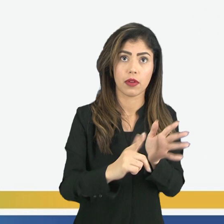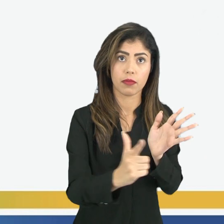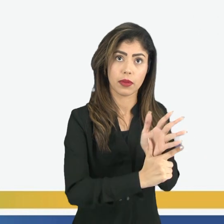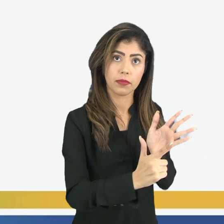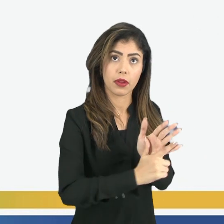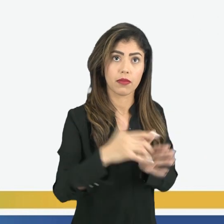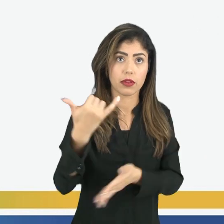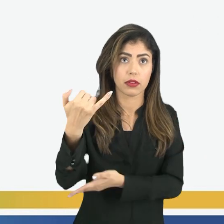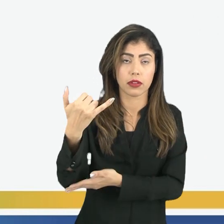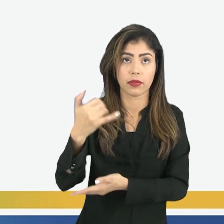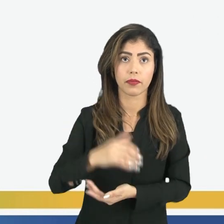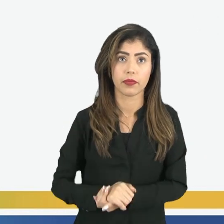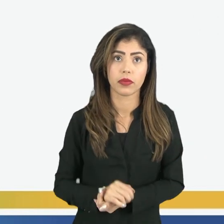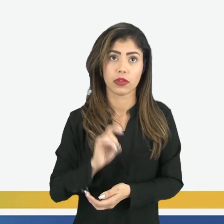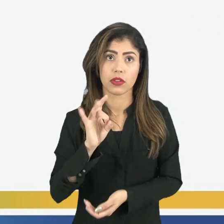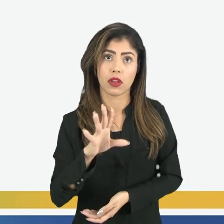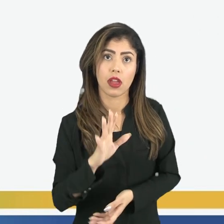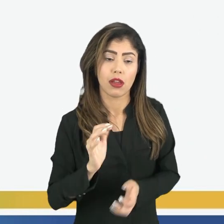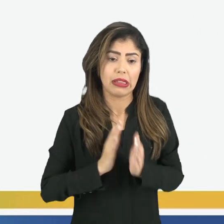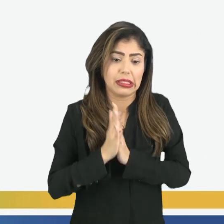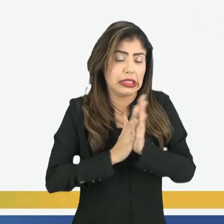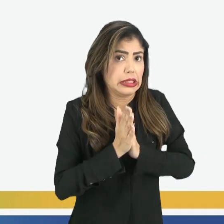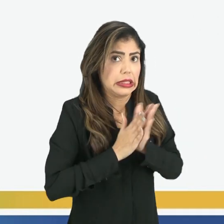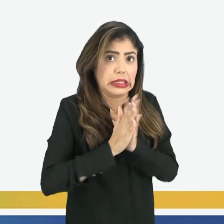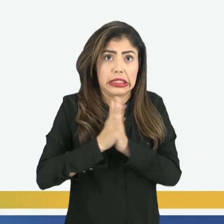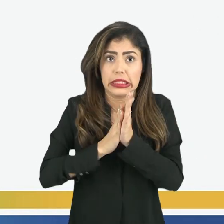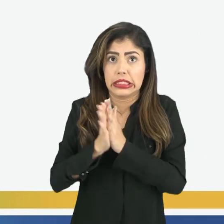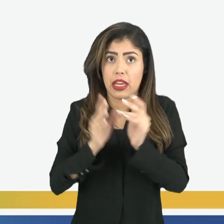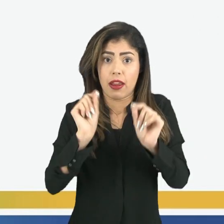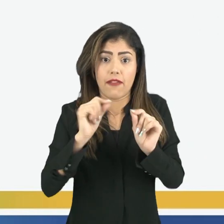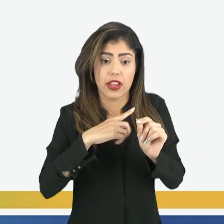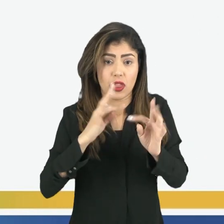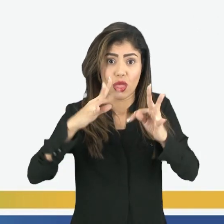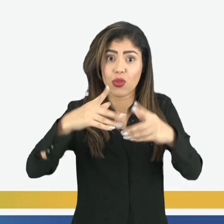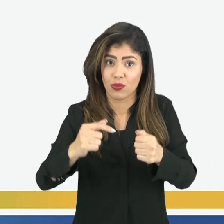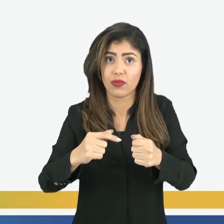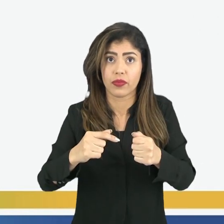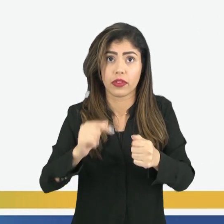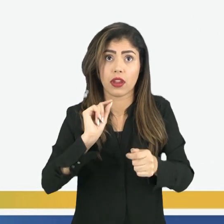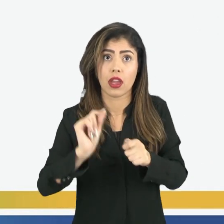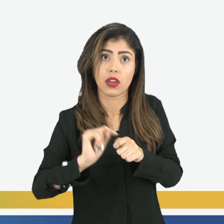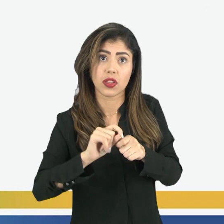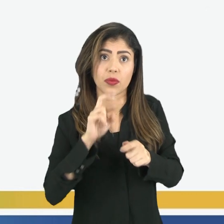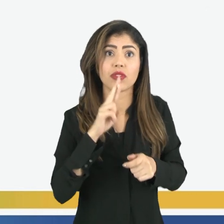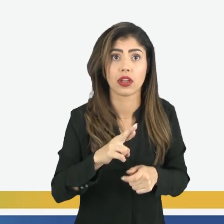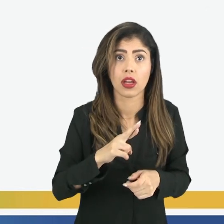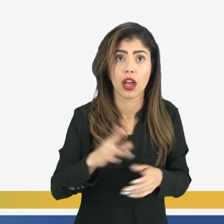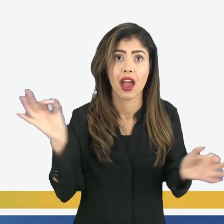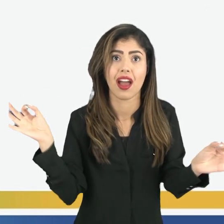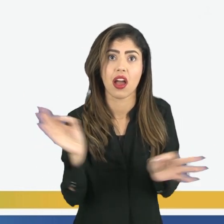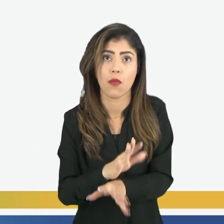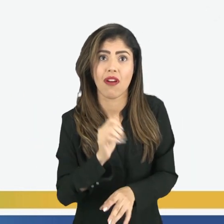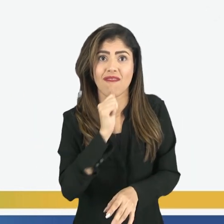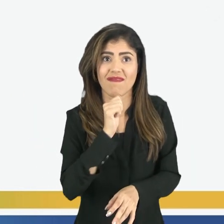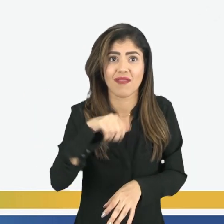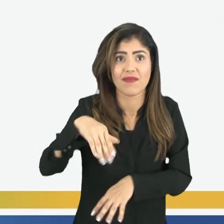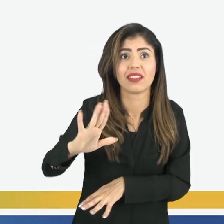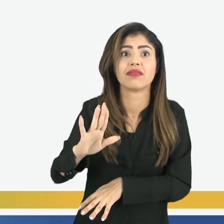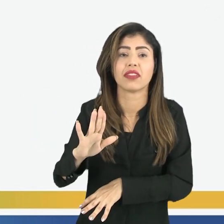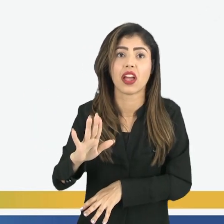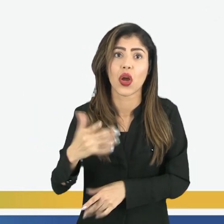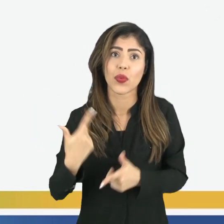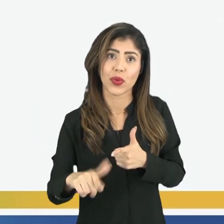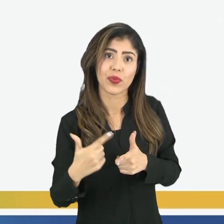papel e caneta. Só que com a ansiedade em que ele estava para deixar tudo resolvido, acabou complicando ainda mais